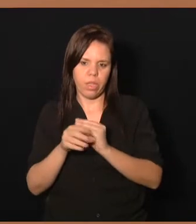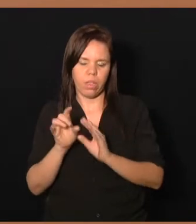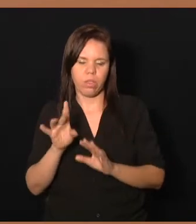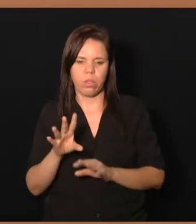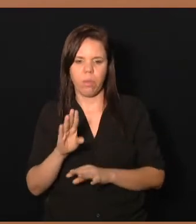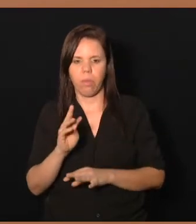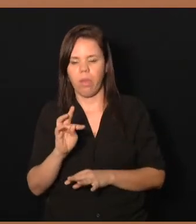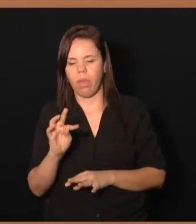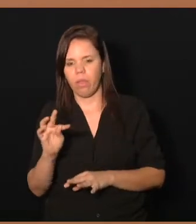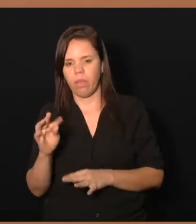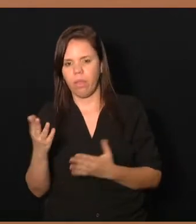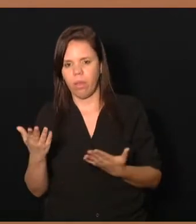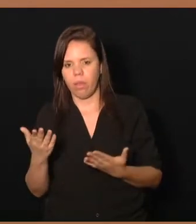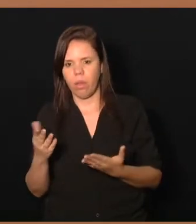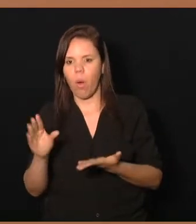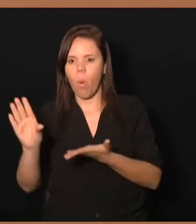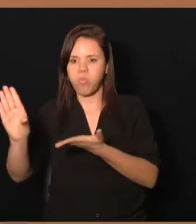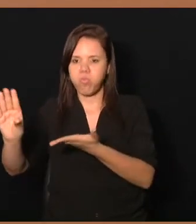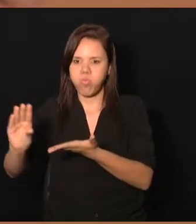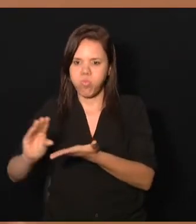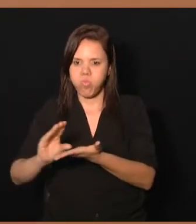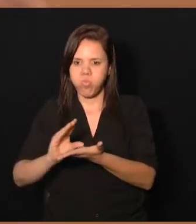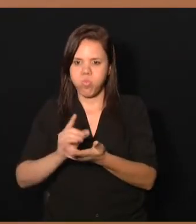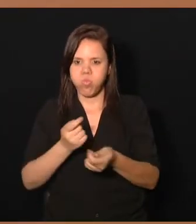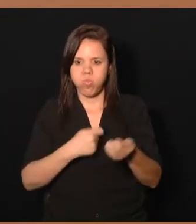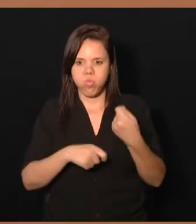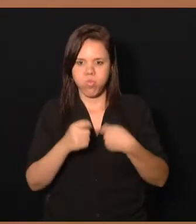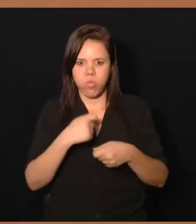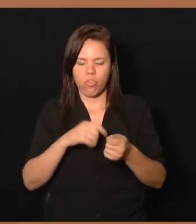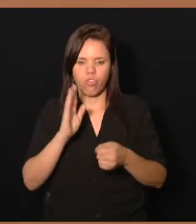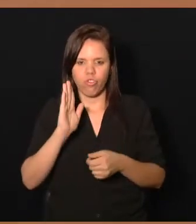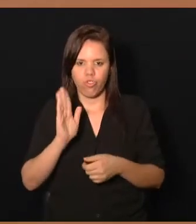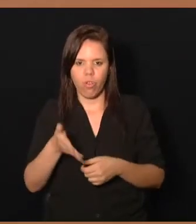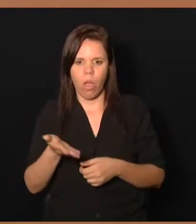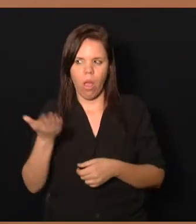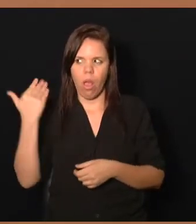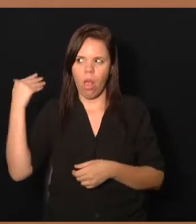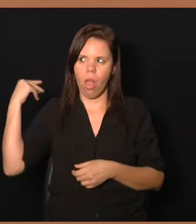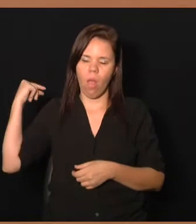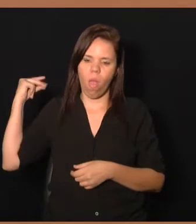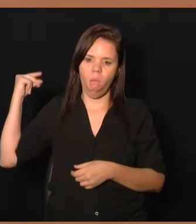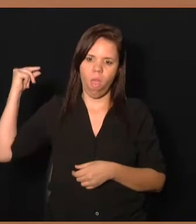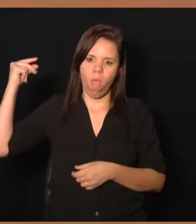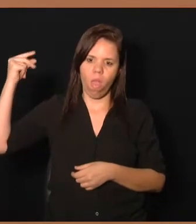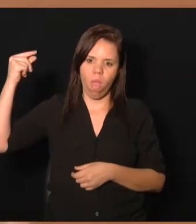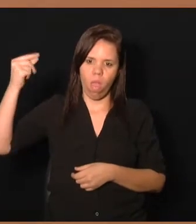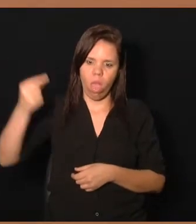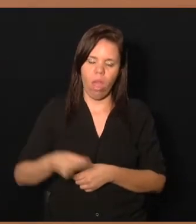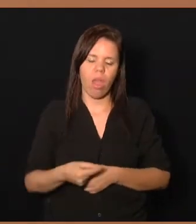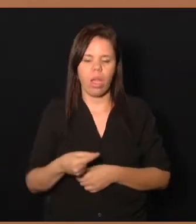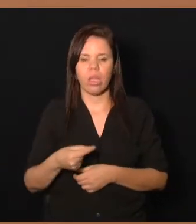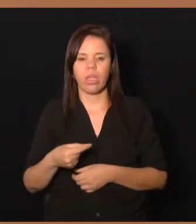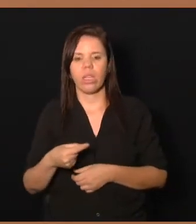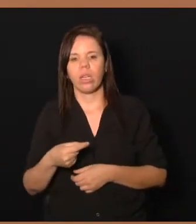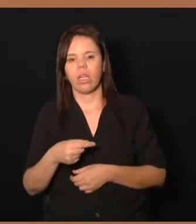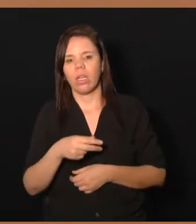vem um orçamento que já era antigo, desde a época do Hélio, que é onde eles